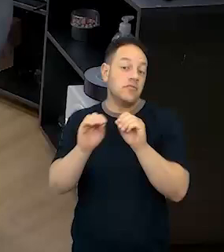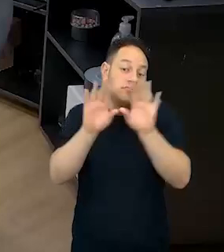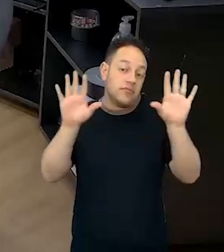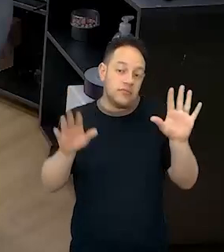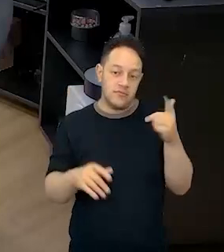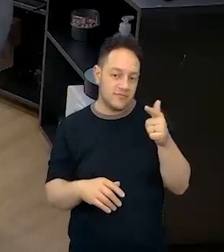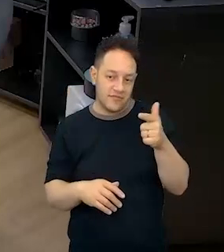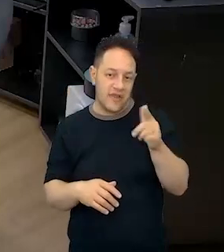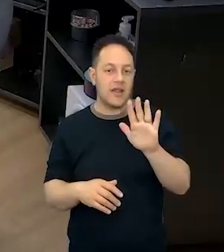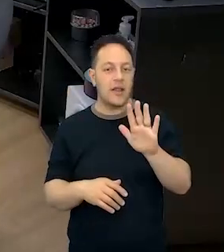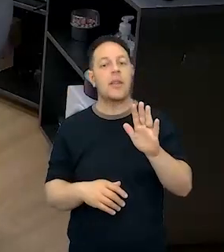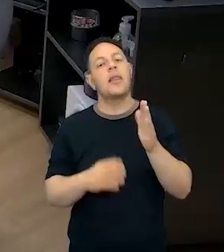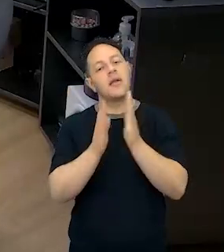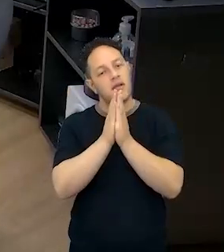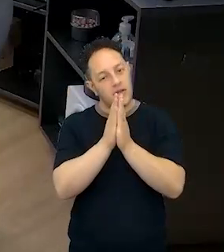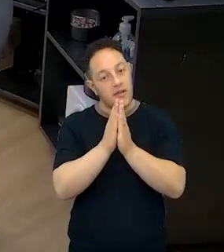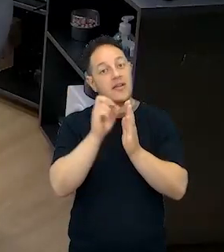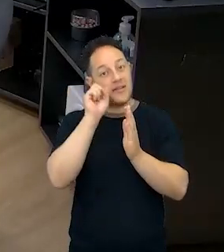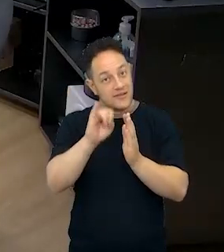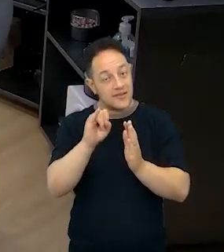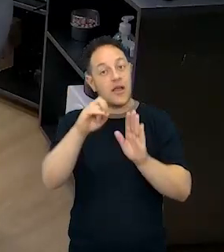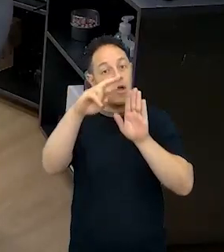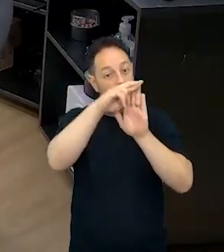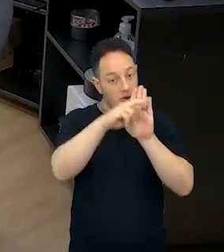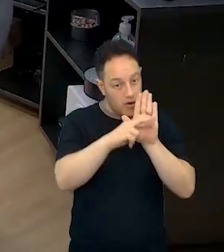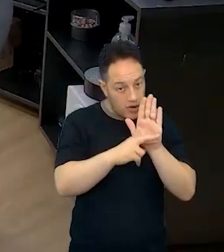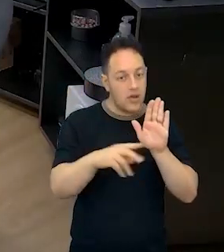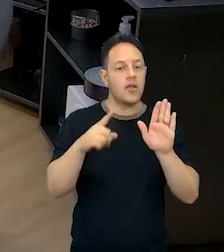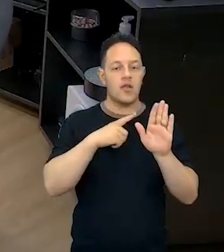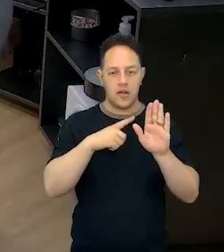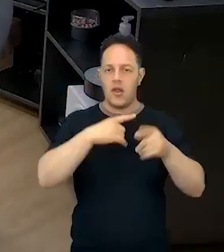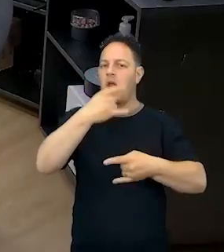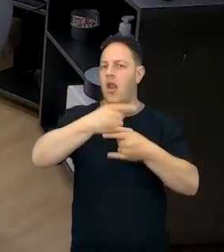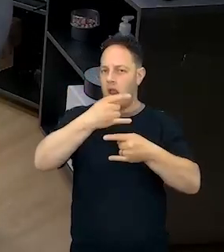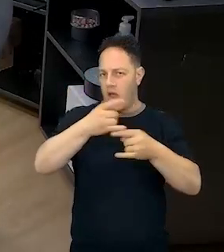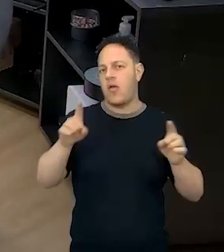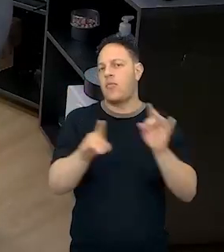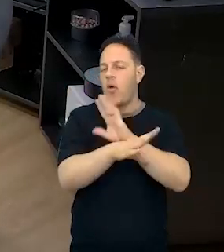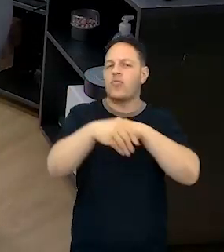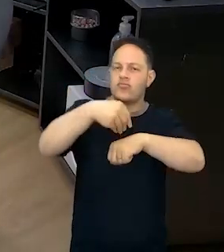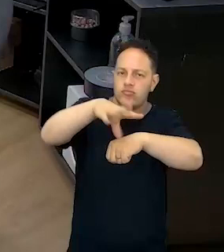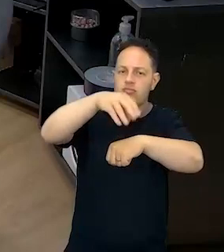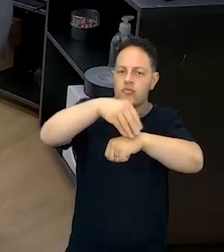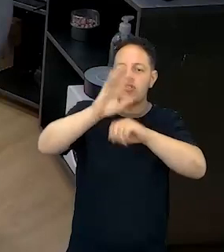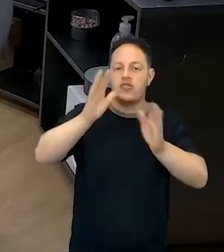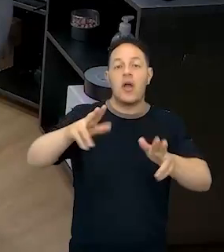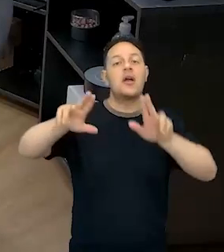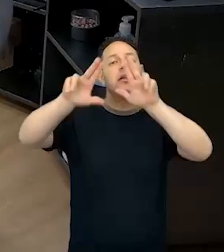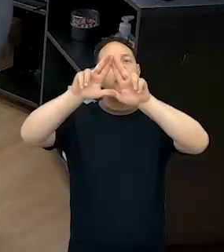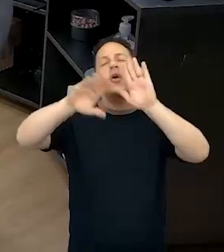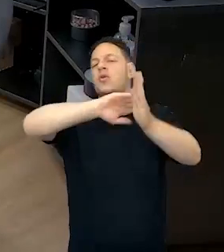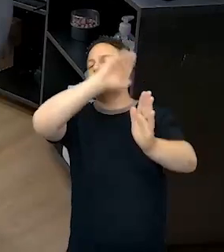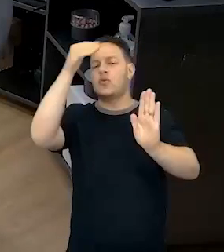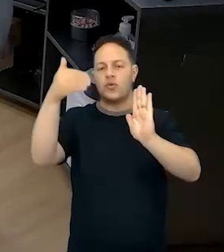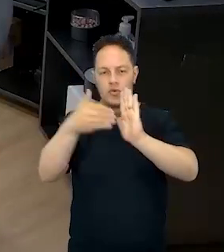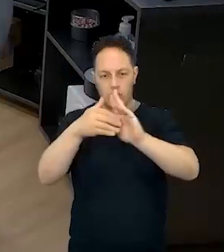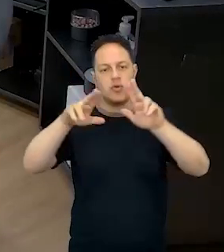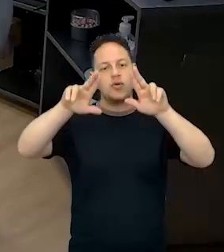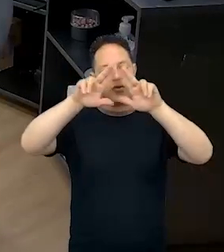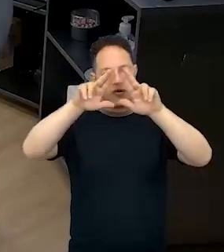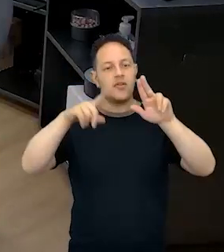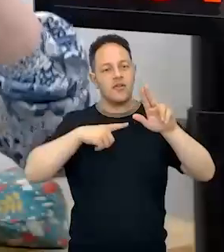claro, então... por favor, aí se for o regulamento, já tem live, já tem acesso QR, no Drive está tudo, no Drive